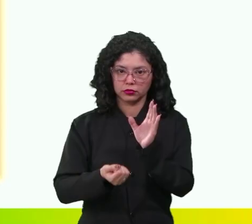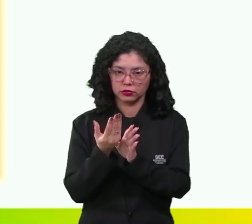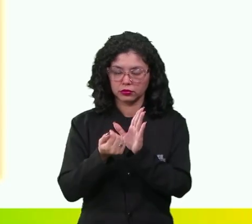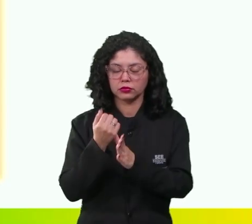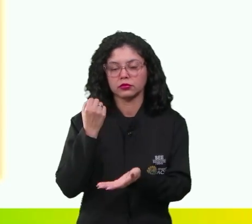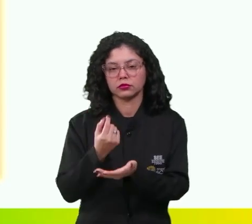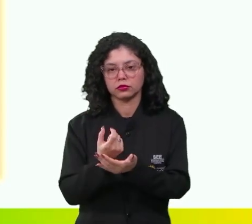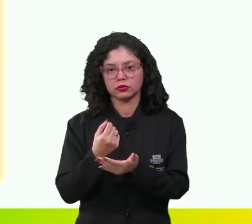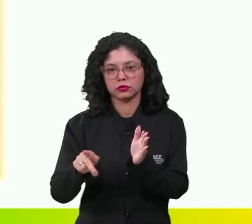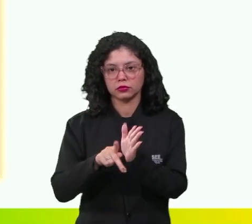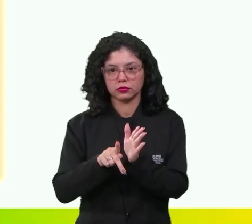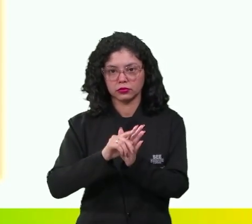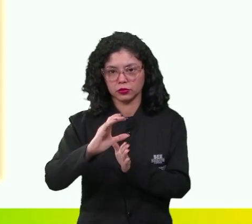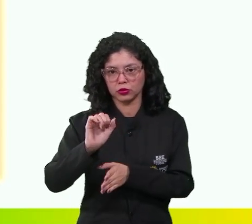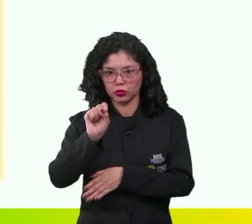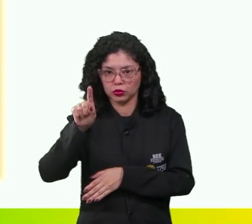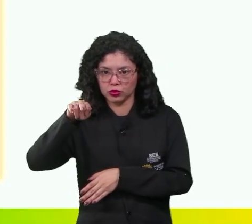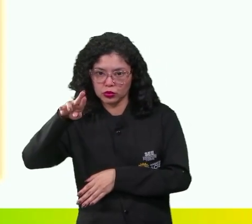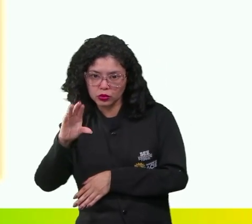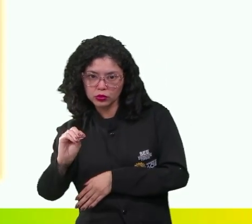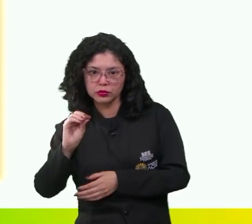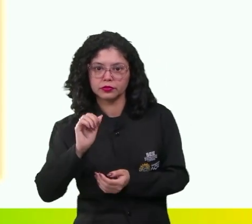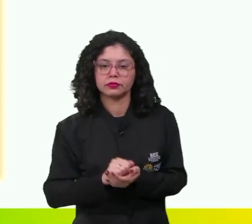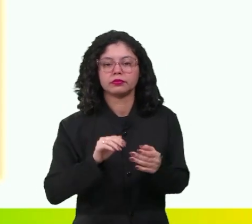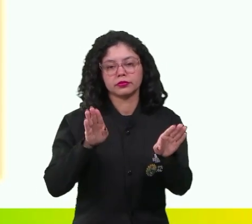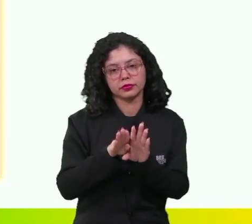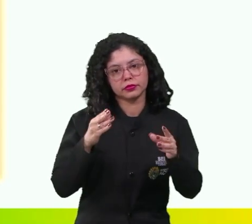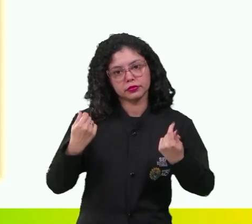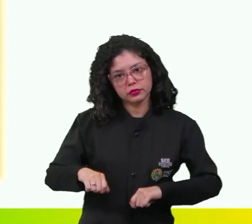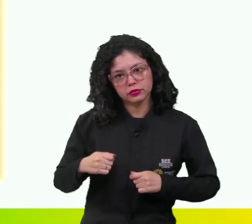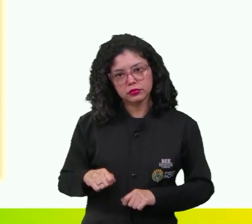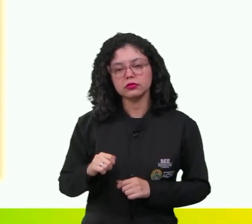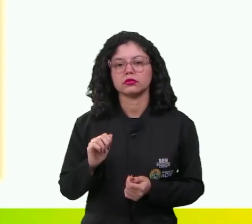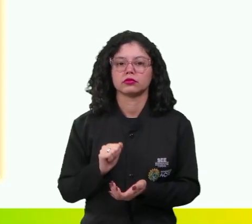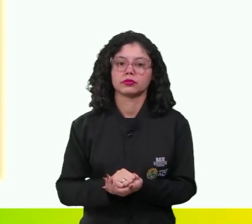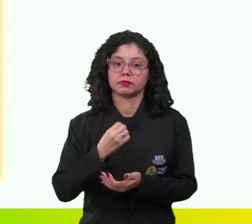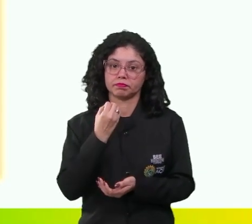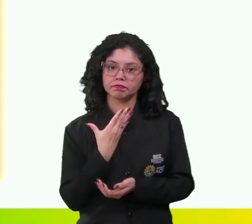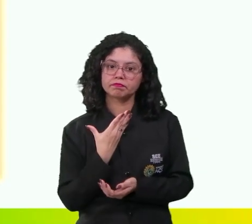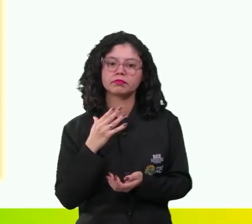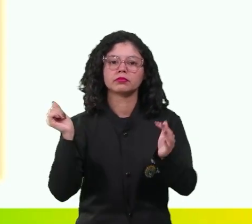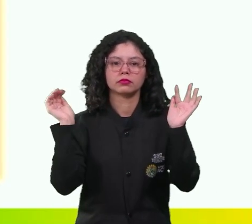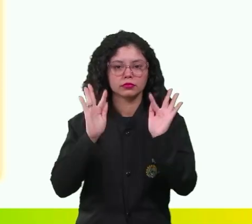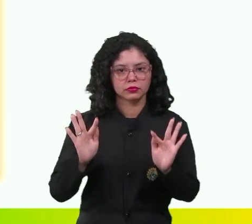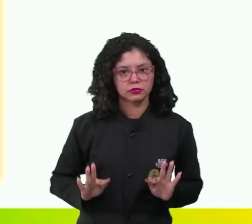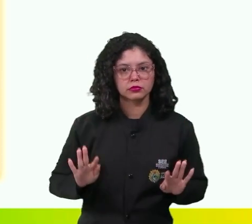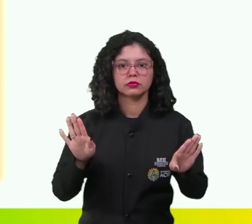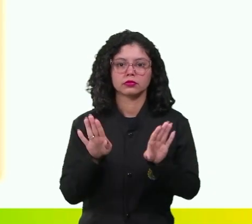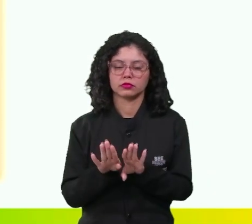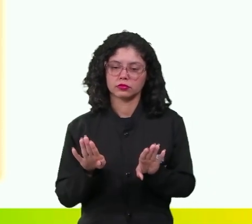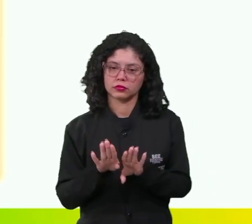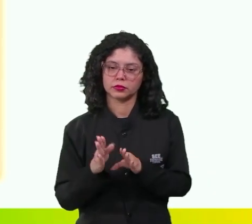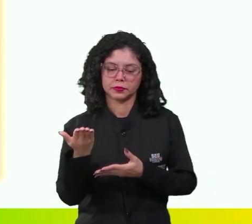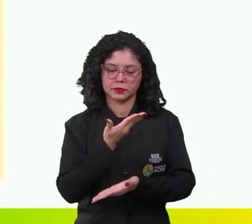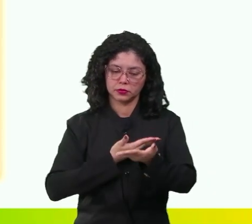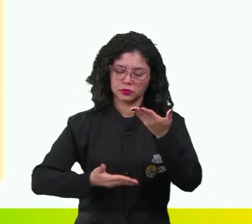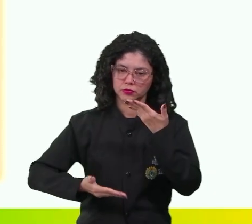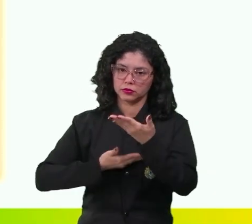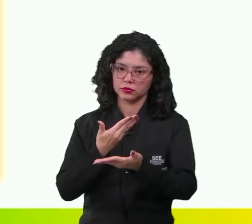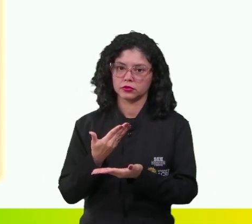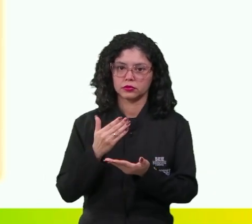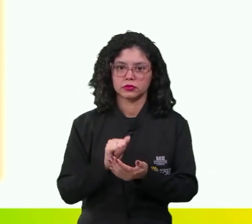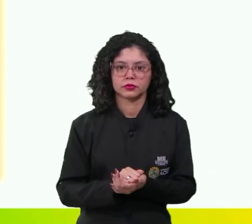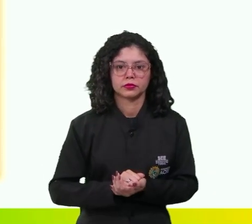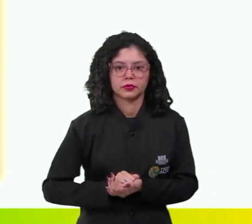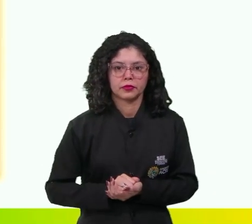para produção e consumo. Não, ela também deve ser fonte de bem-estar, de alegria, de confraternização e por